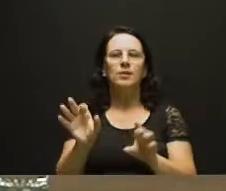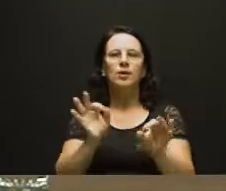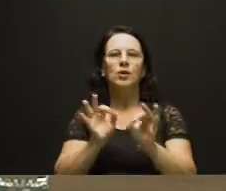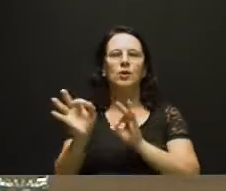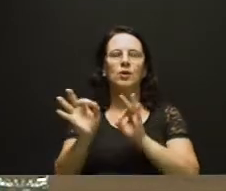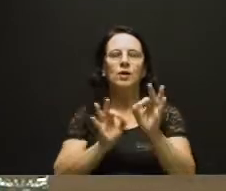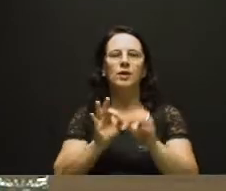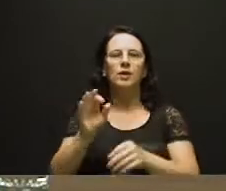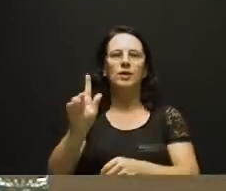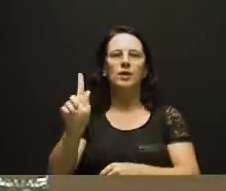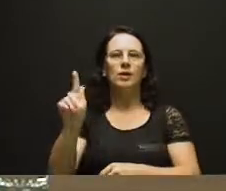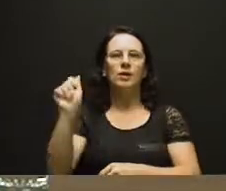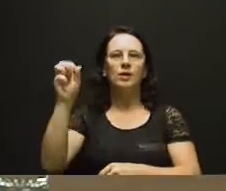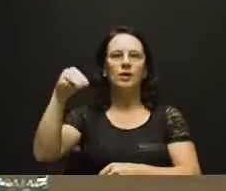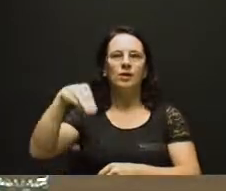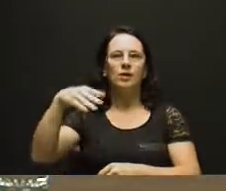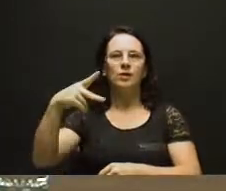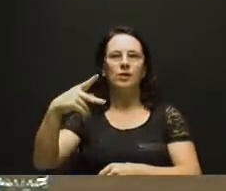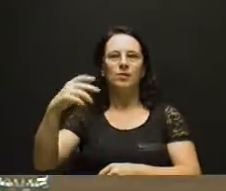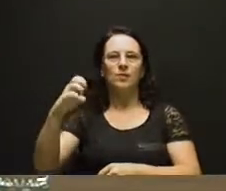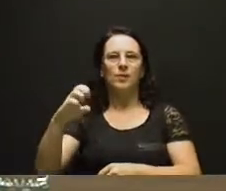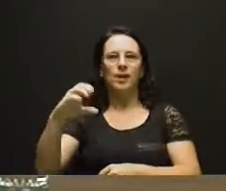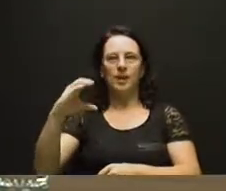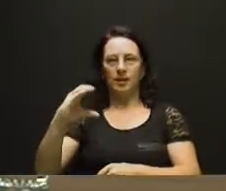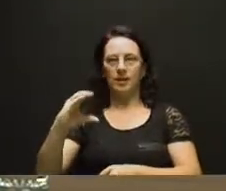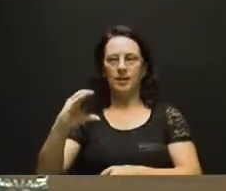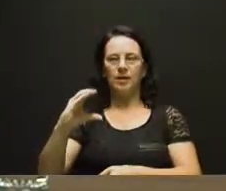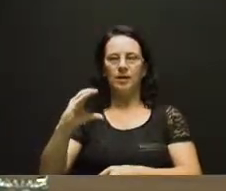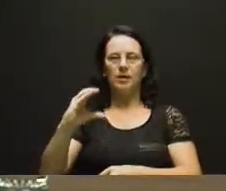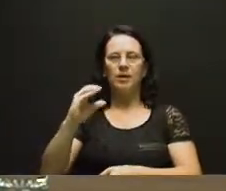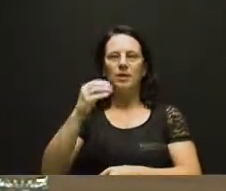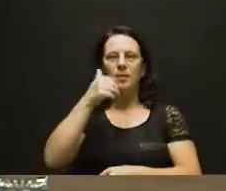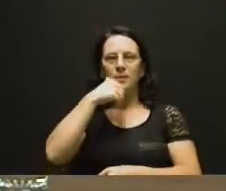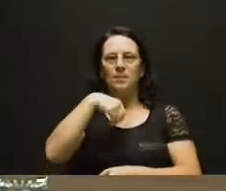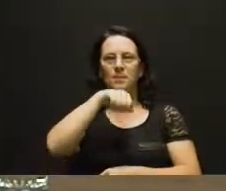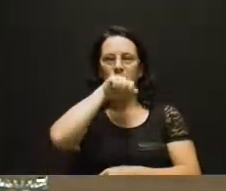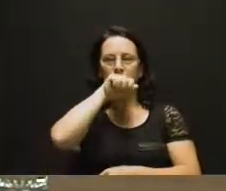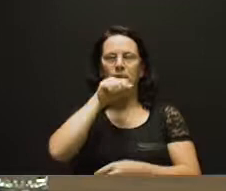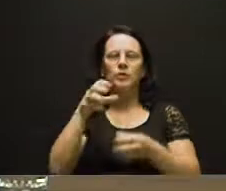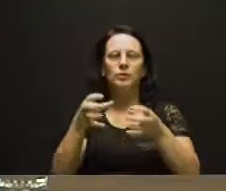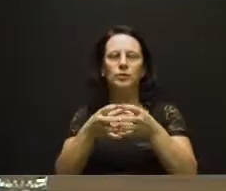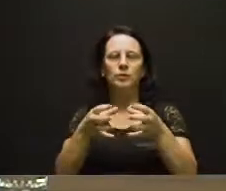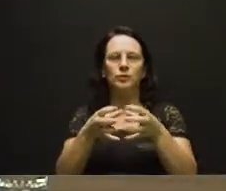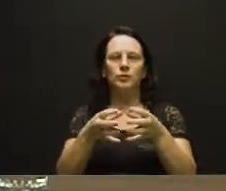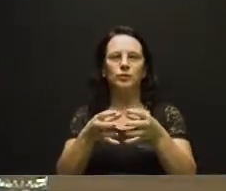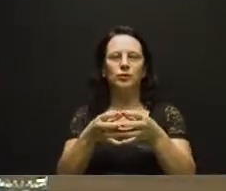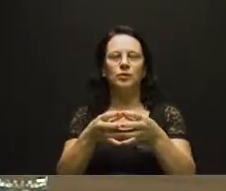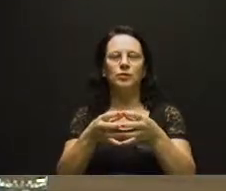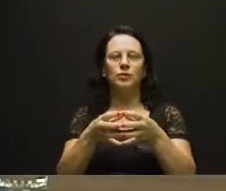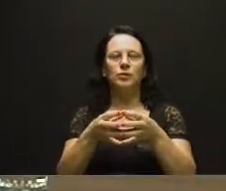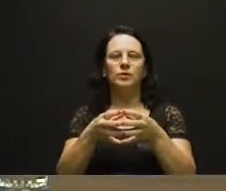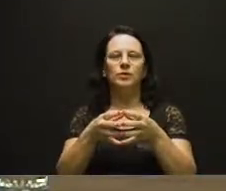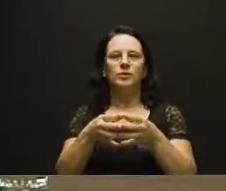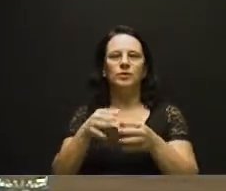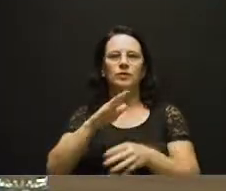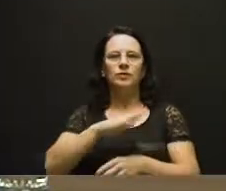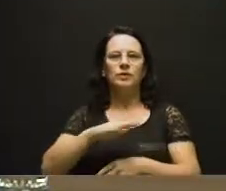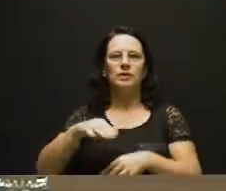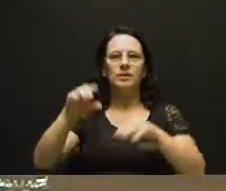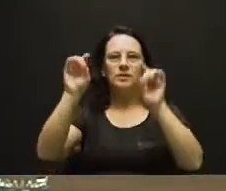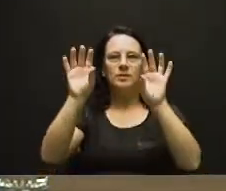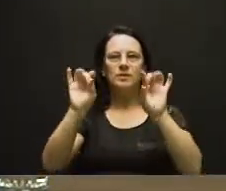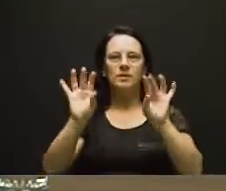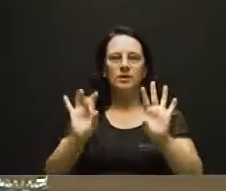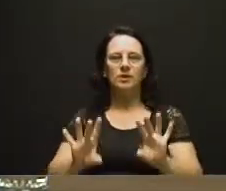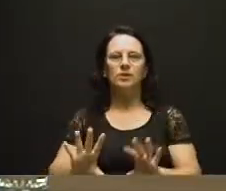da gam pec grupo de apoio de mães e pais especiais gico button lembrando a você que não puder comparecer aqui no plenário da câmara municipal